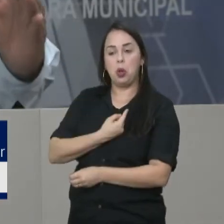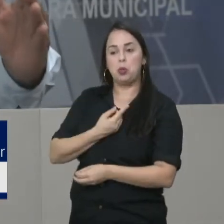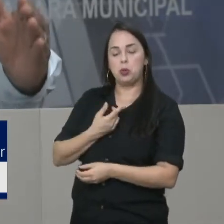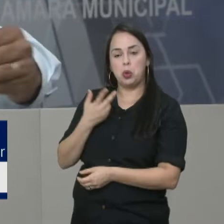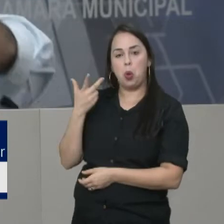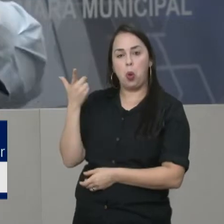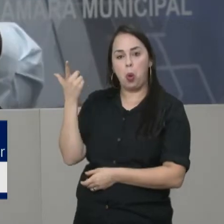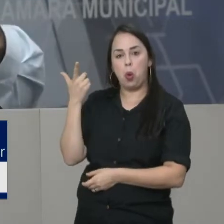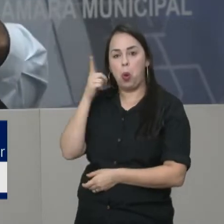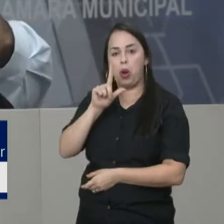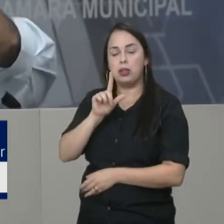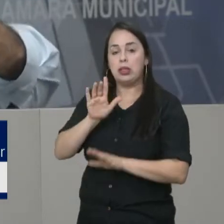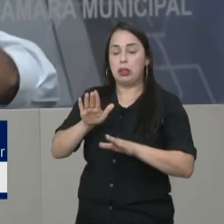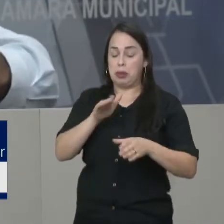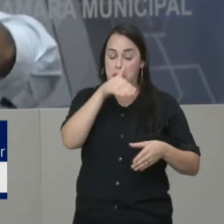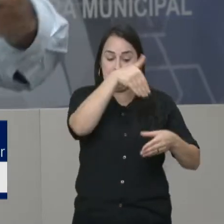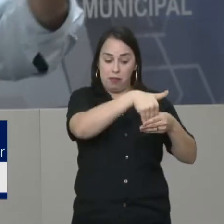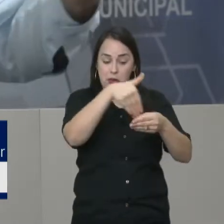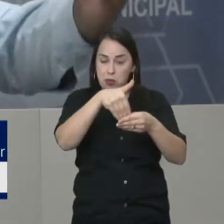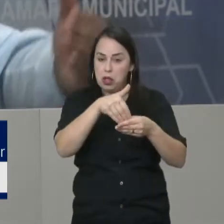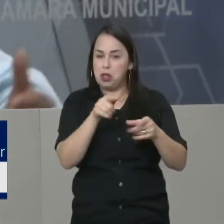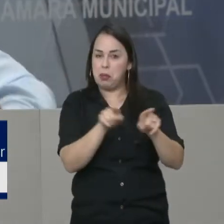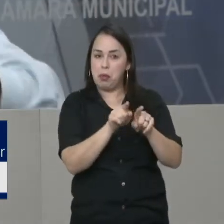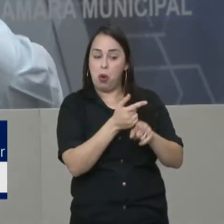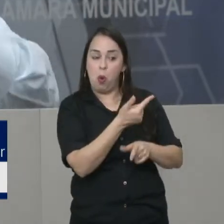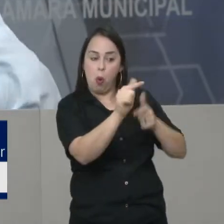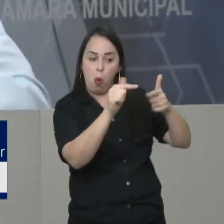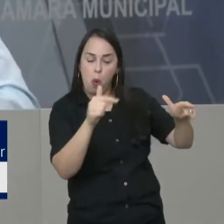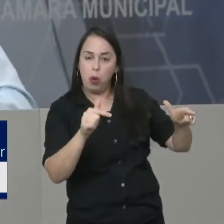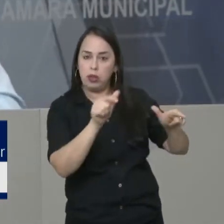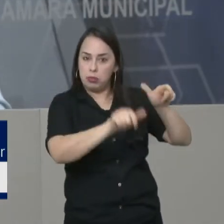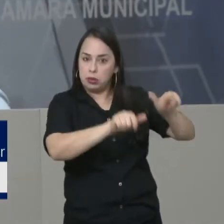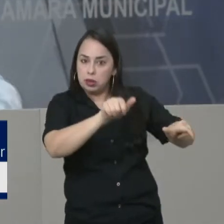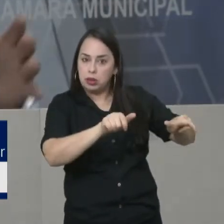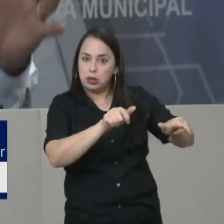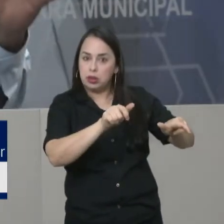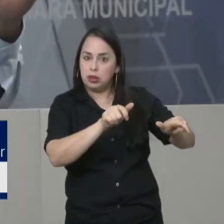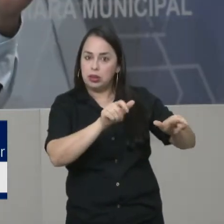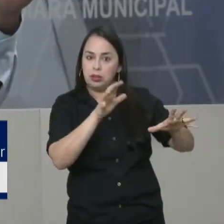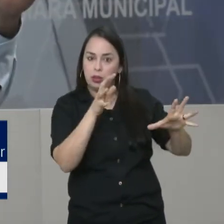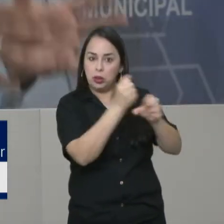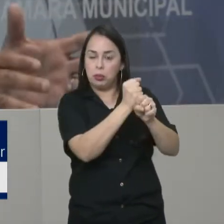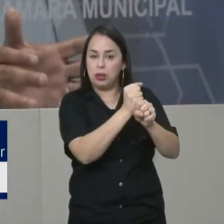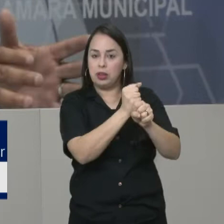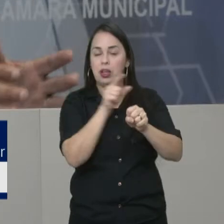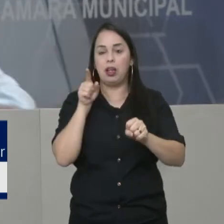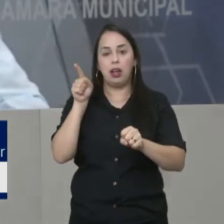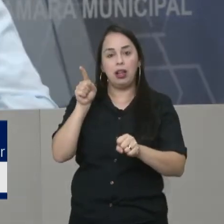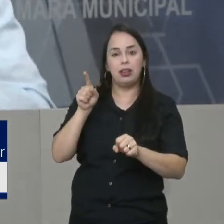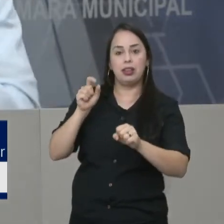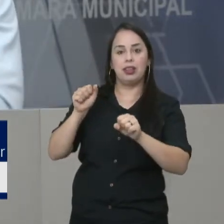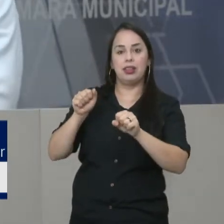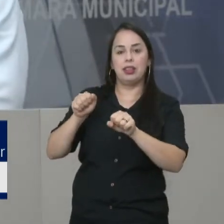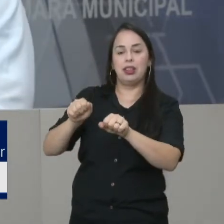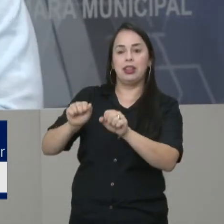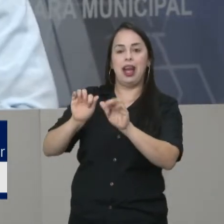E através dos meus votos e de outros colegas também, nós tivemos, tanto na Assembleia Legislativa, como também na Congresso